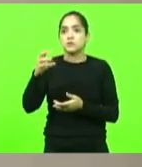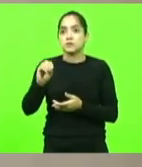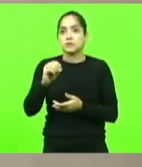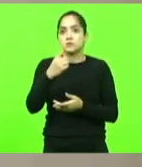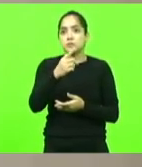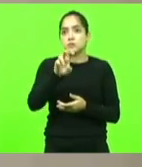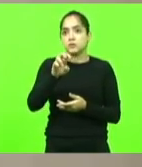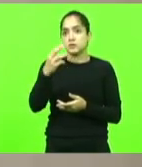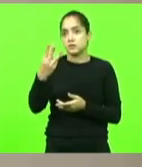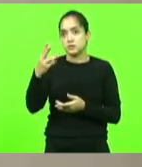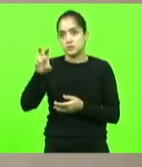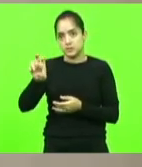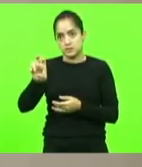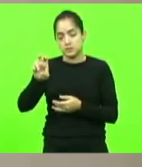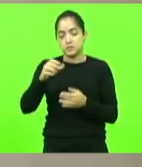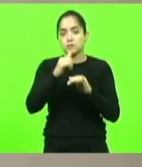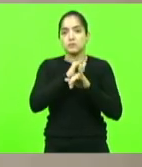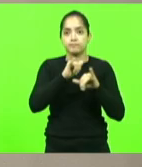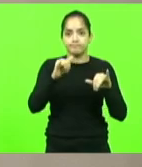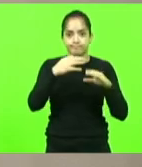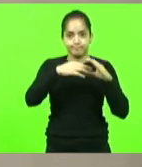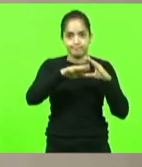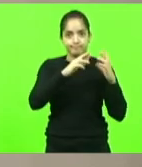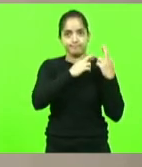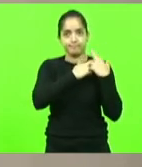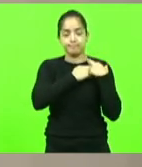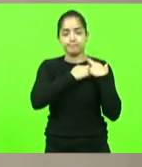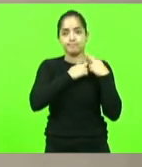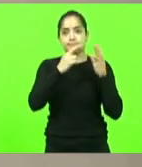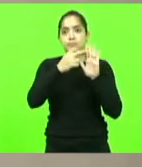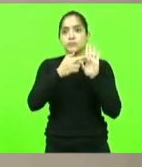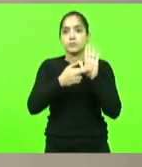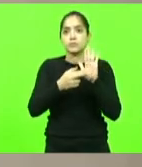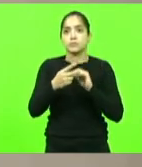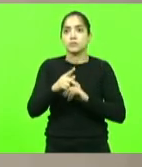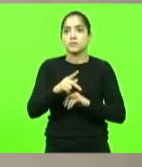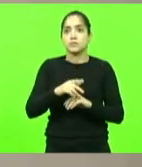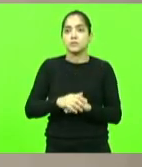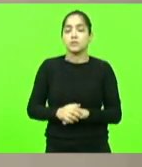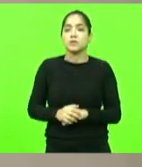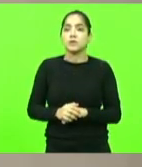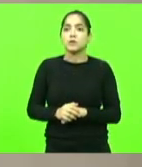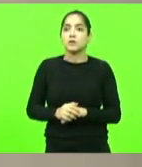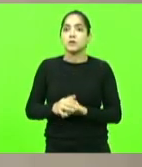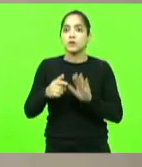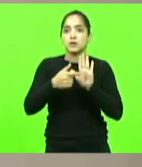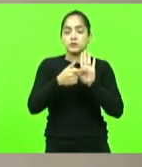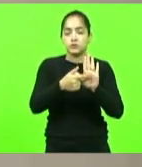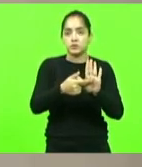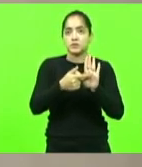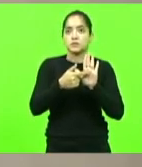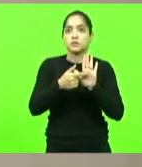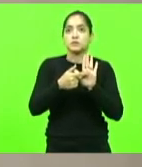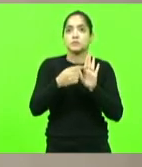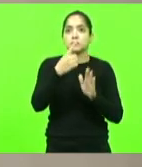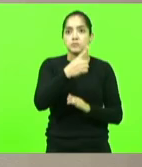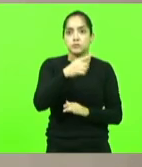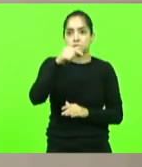esta presidência comunica que encaminhará os destinatários conforme determina o regimento interno as seguintes indicações indicações